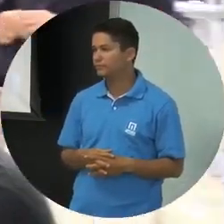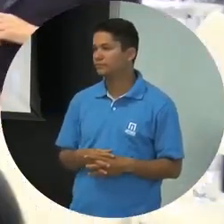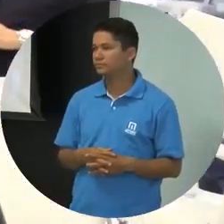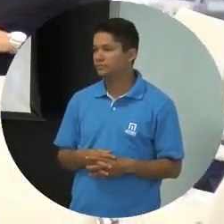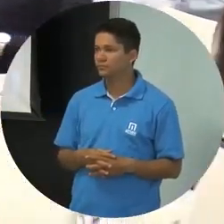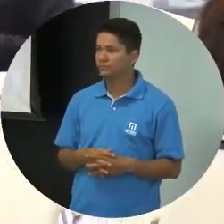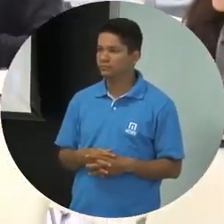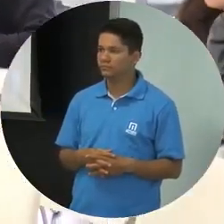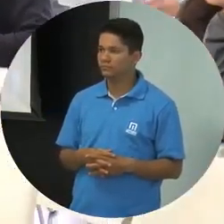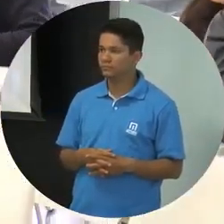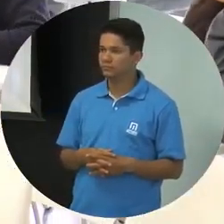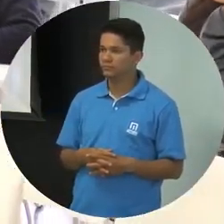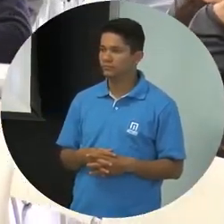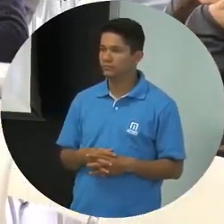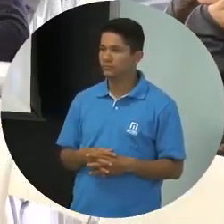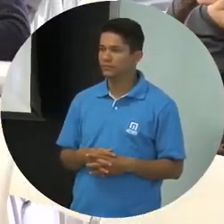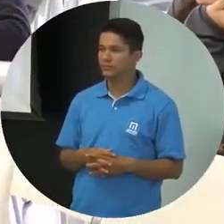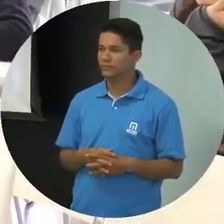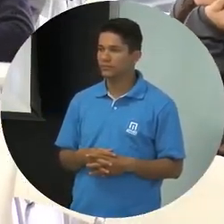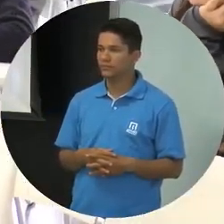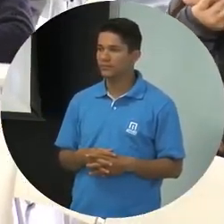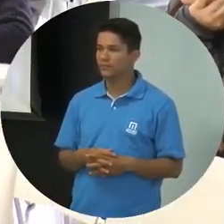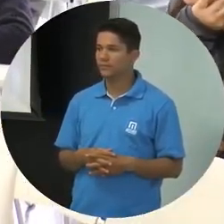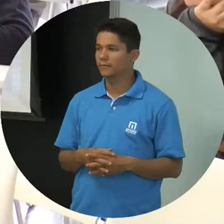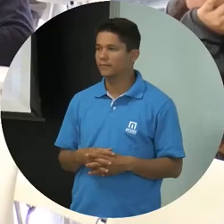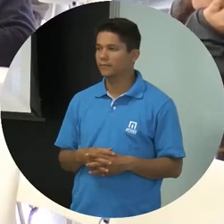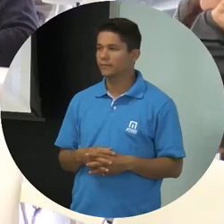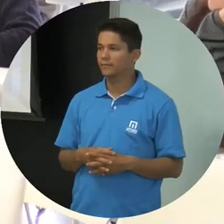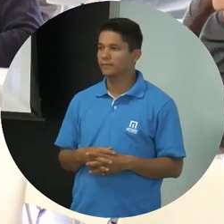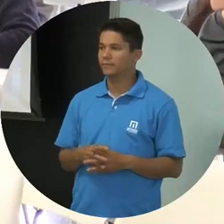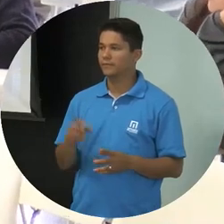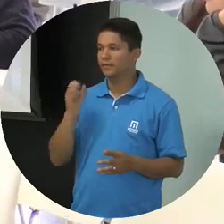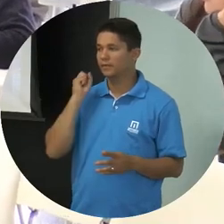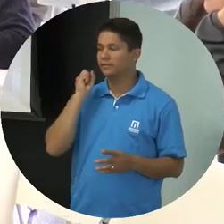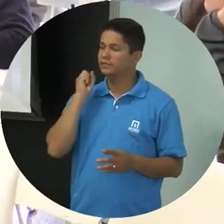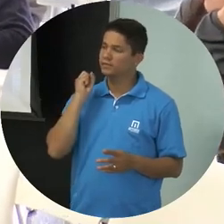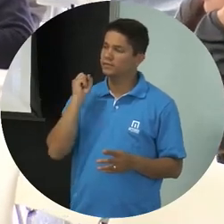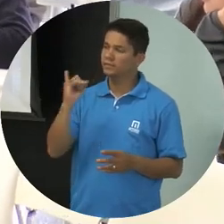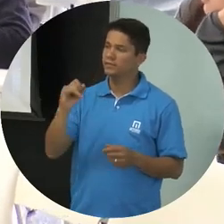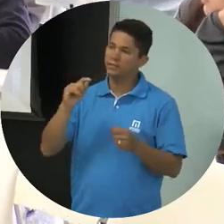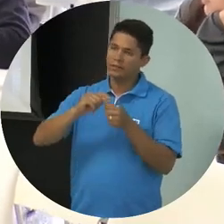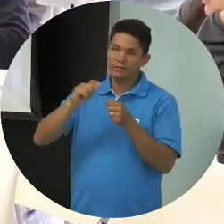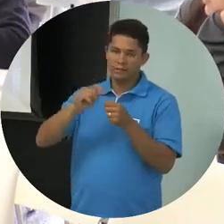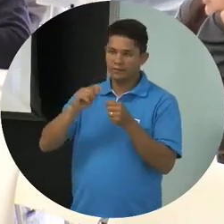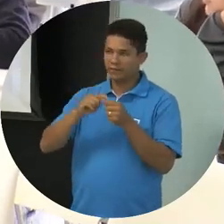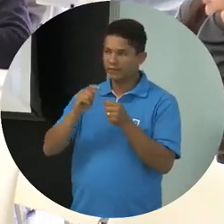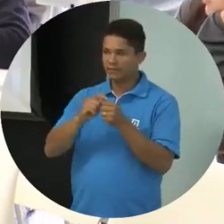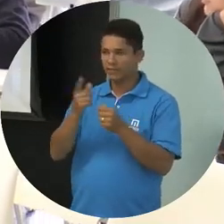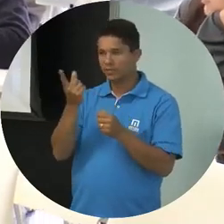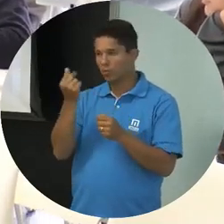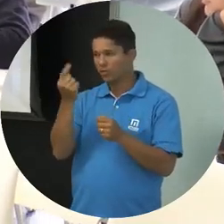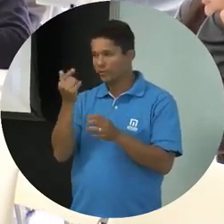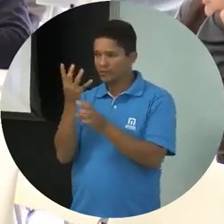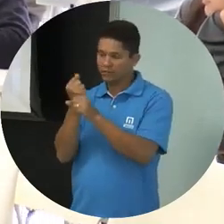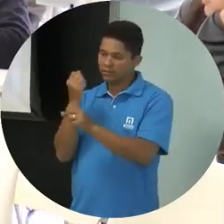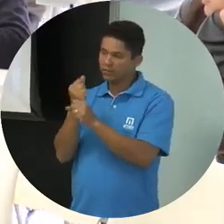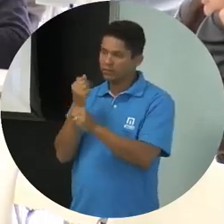assim, se você for fazer, qual é o seu nome? Rafael, se for fazer um apicotamento